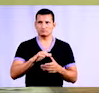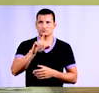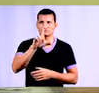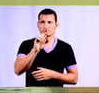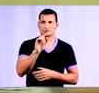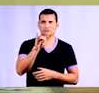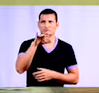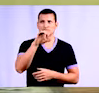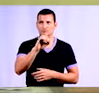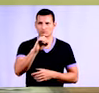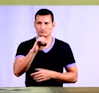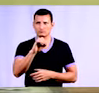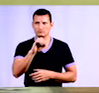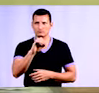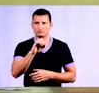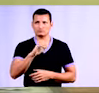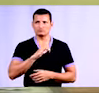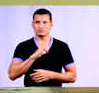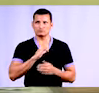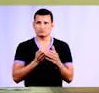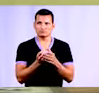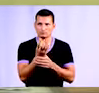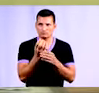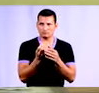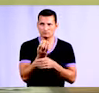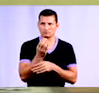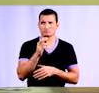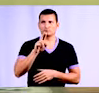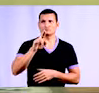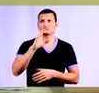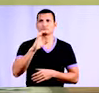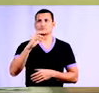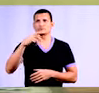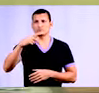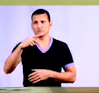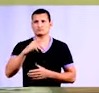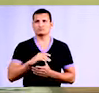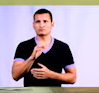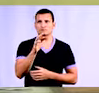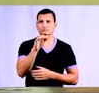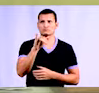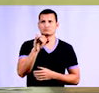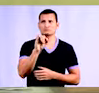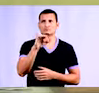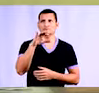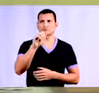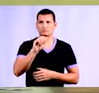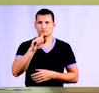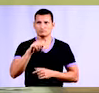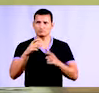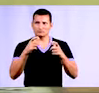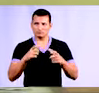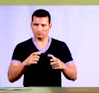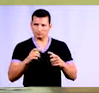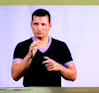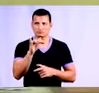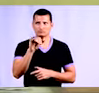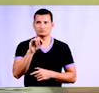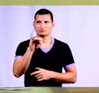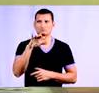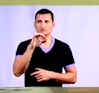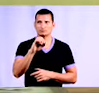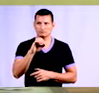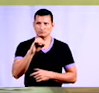compostos pelos endereços gerados pela UCP. Isso mesmo. Física é o espaço de endereçamento físico composto pelas